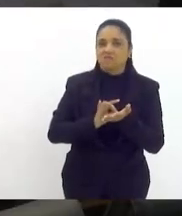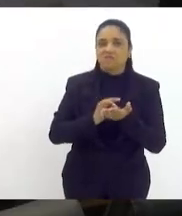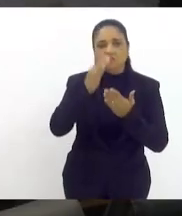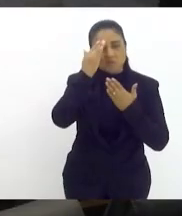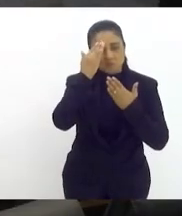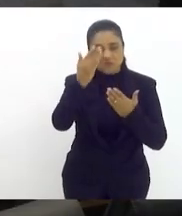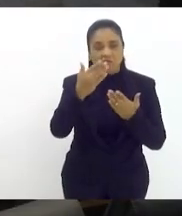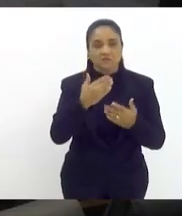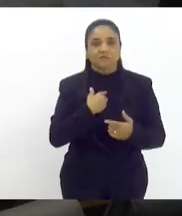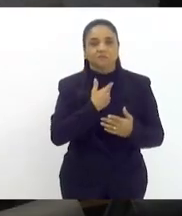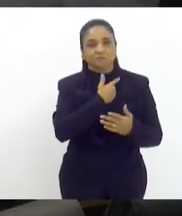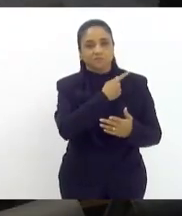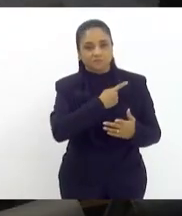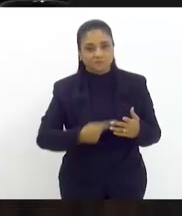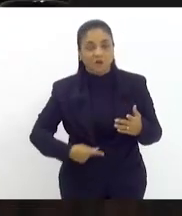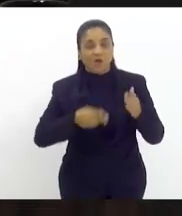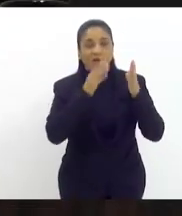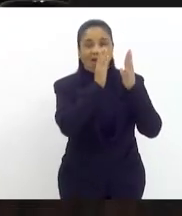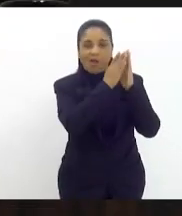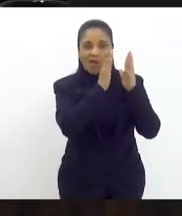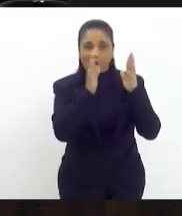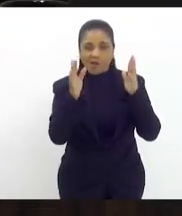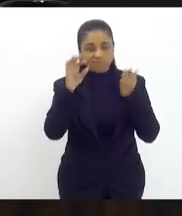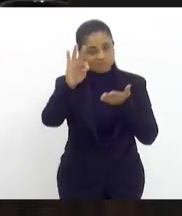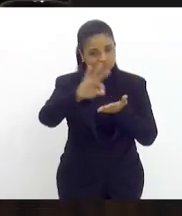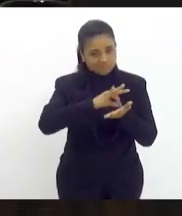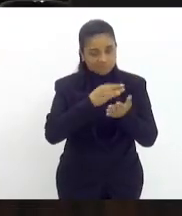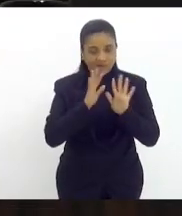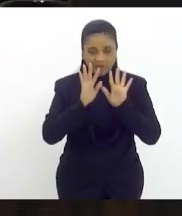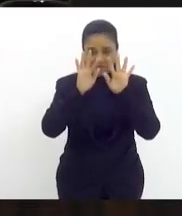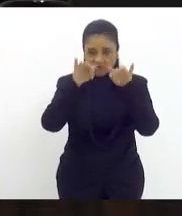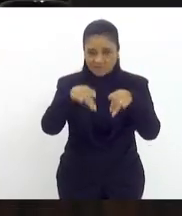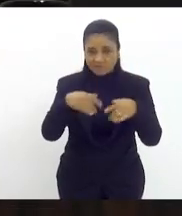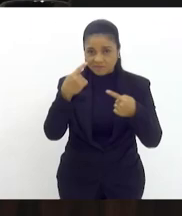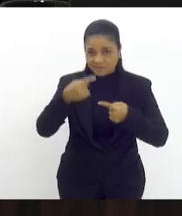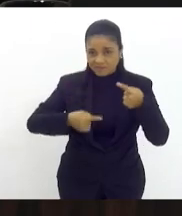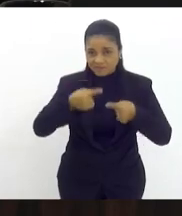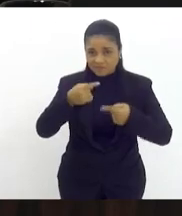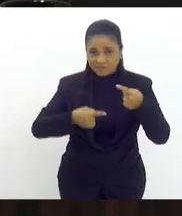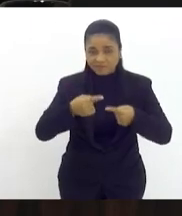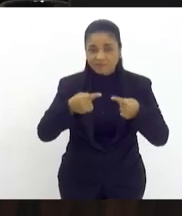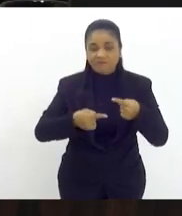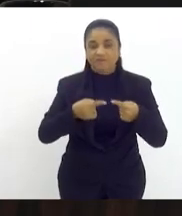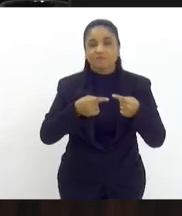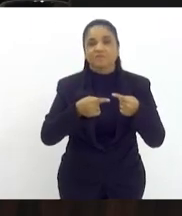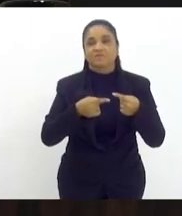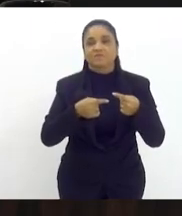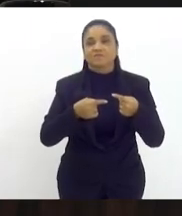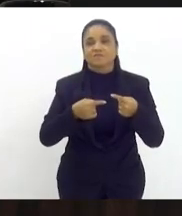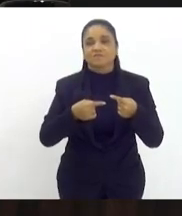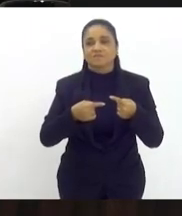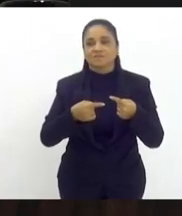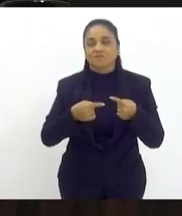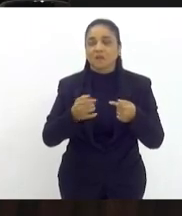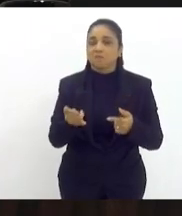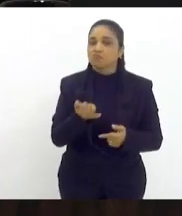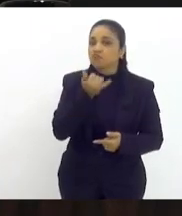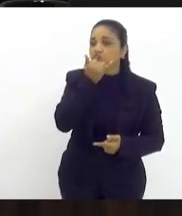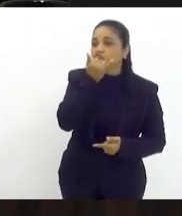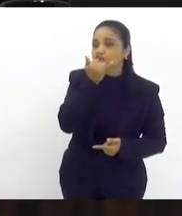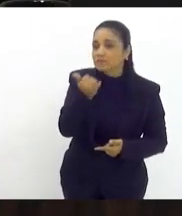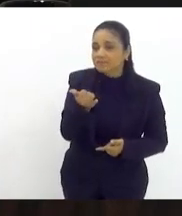ordem presidente não havendo mais oradores inscritos encerrada a discussão a presid a perdão